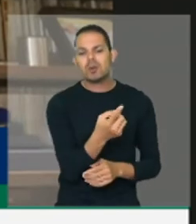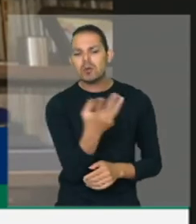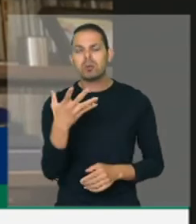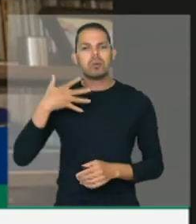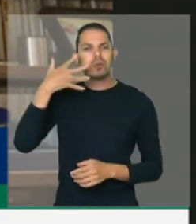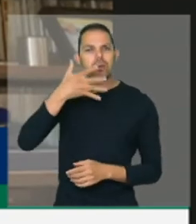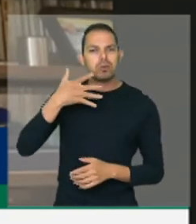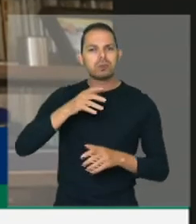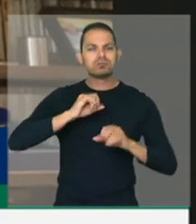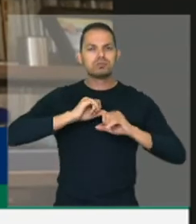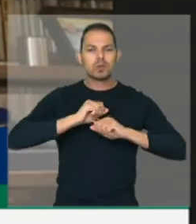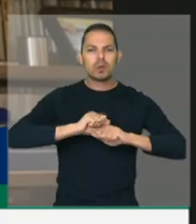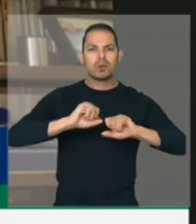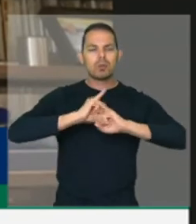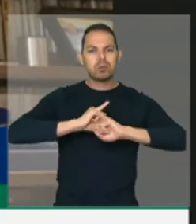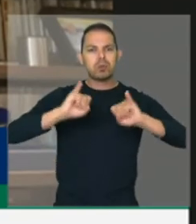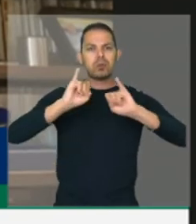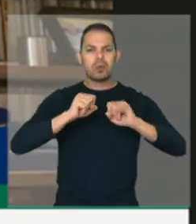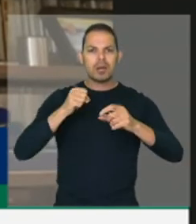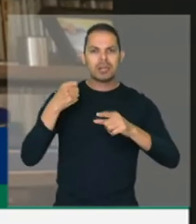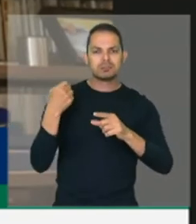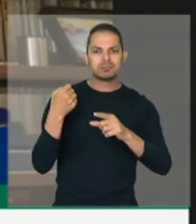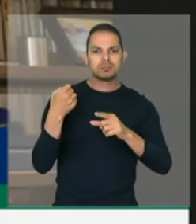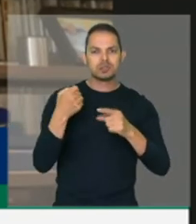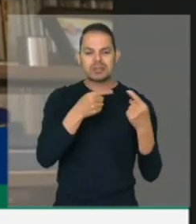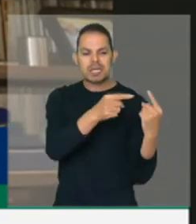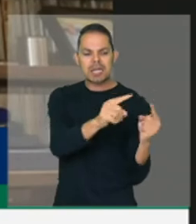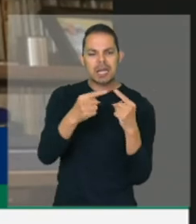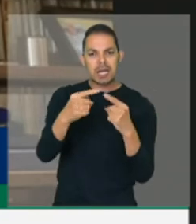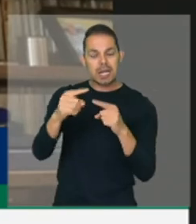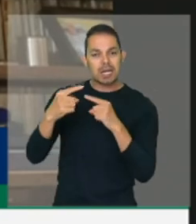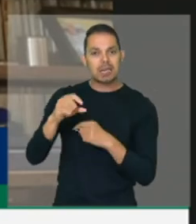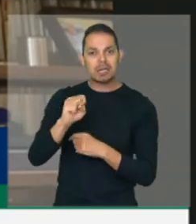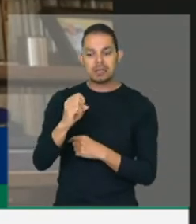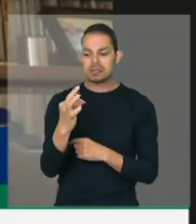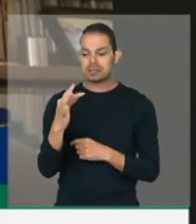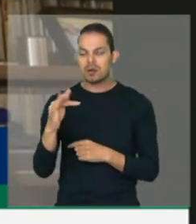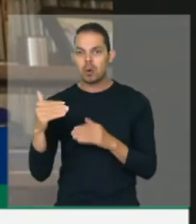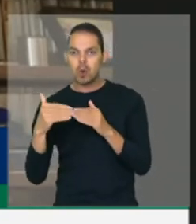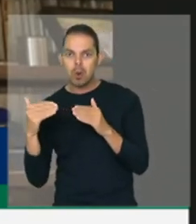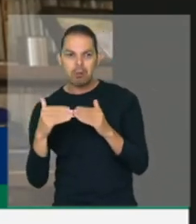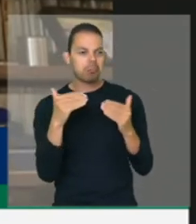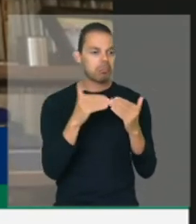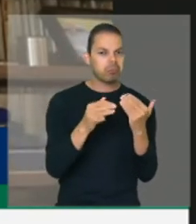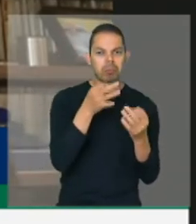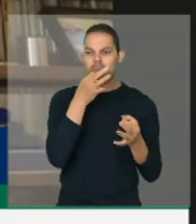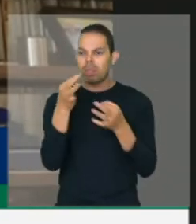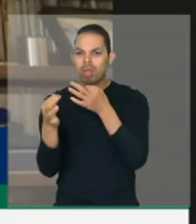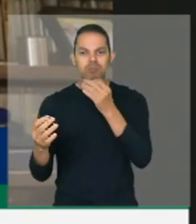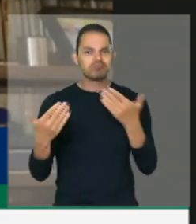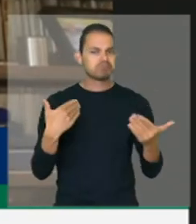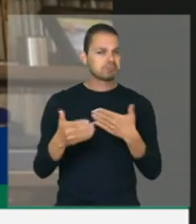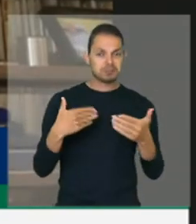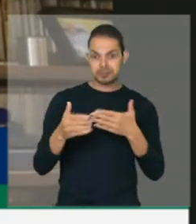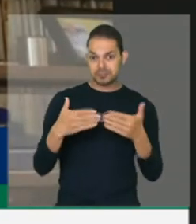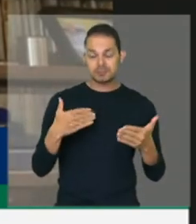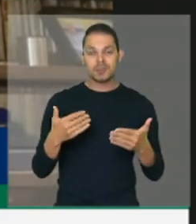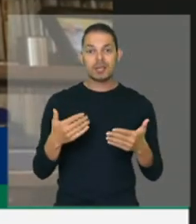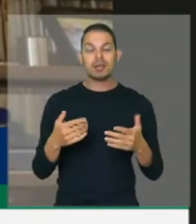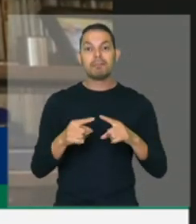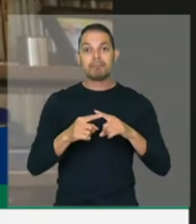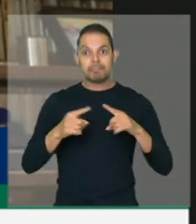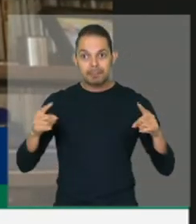em manifestações de agressão à Suprema Corte do país, independente de concordar com uma ou outra opinião desse ou daquele ministro? Mas